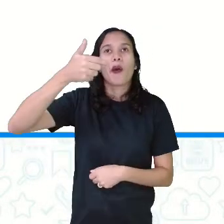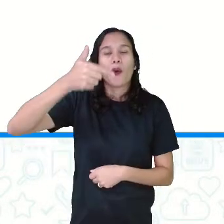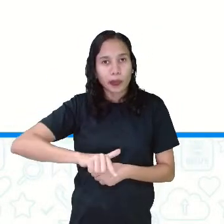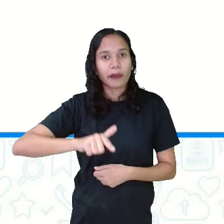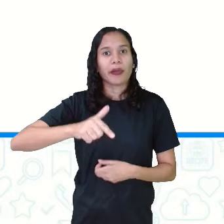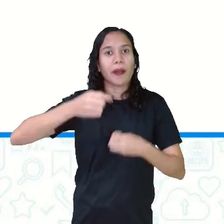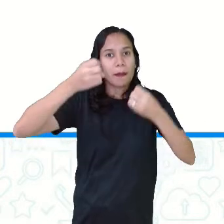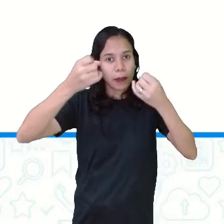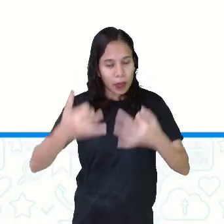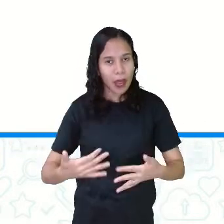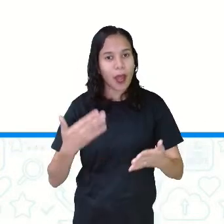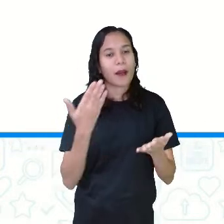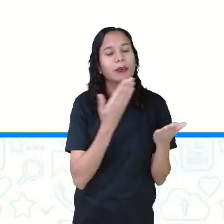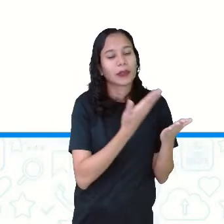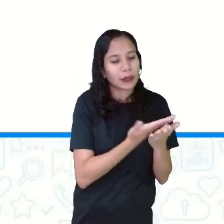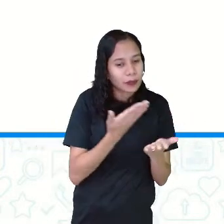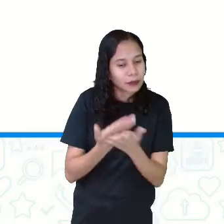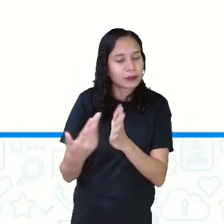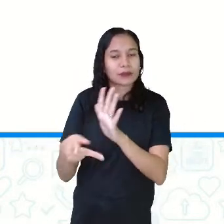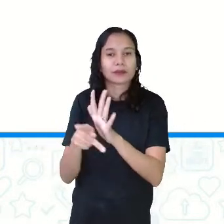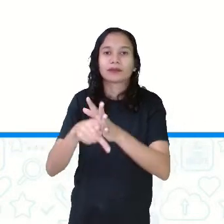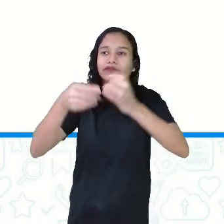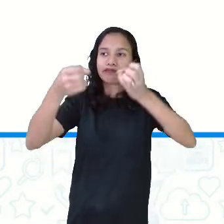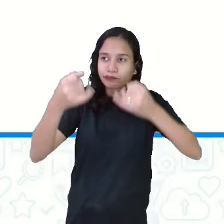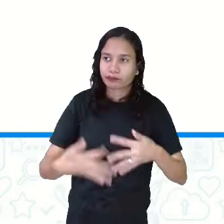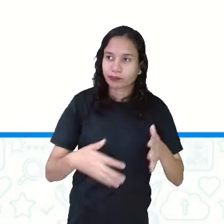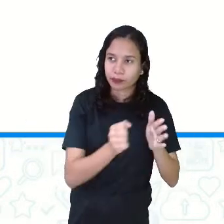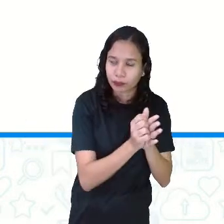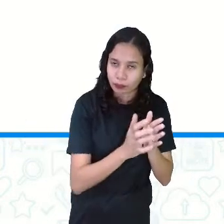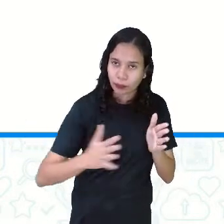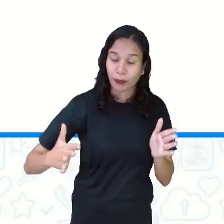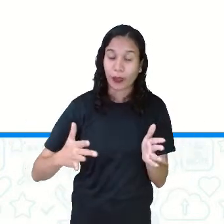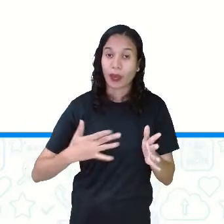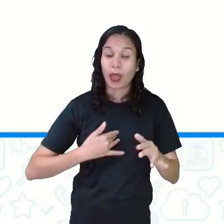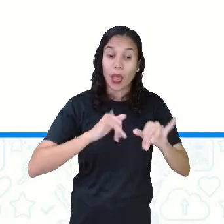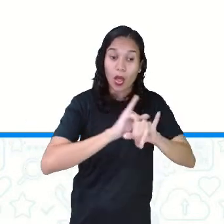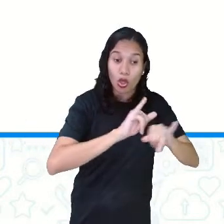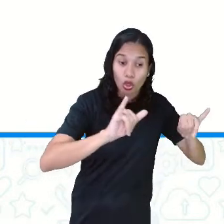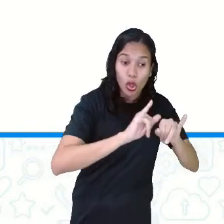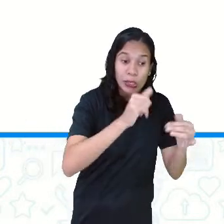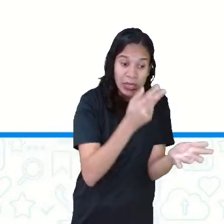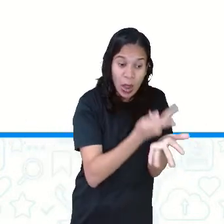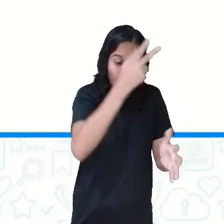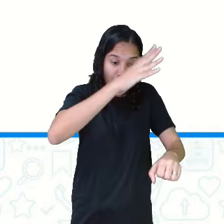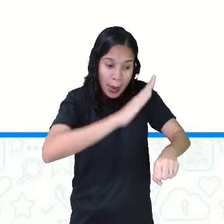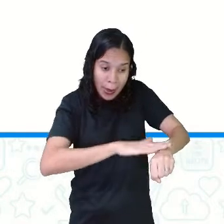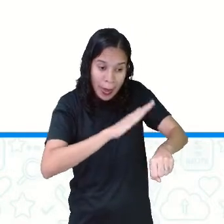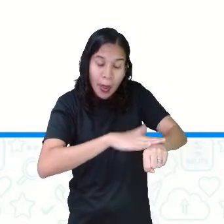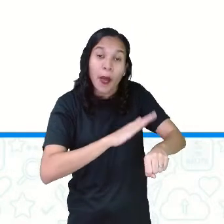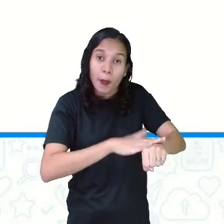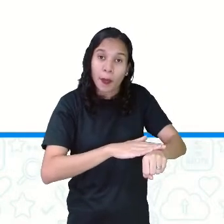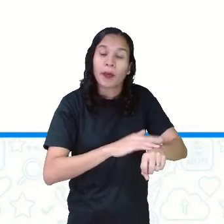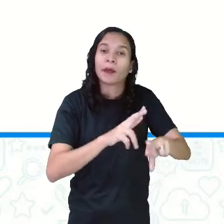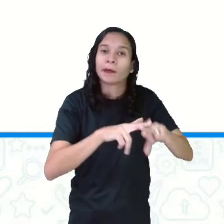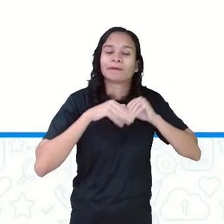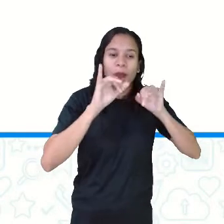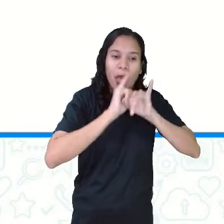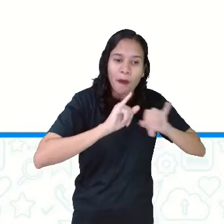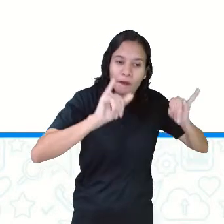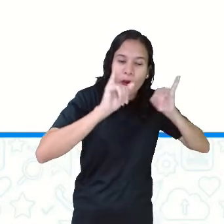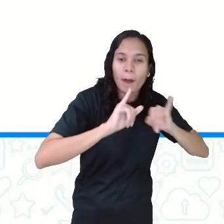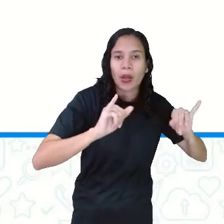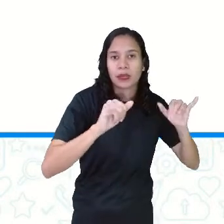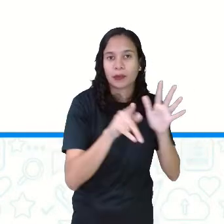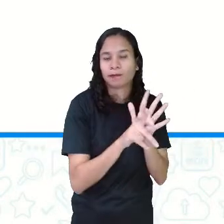porque já fizemos isso durante a aula. A notícia ela é dada logo após o fato acontecer, então as